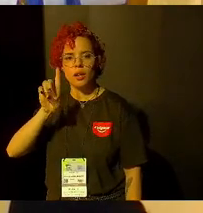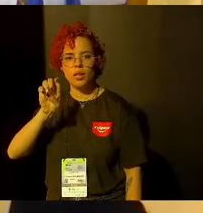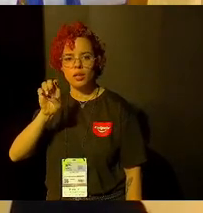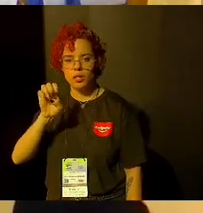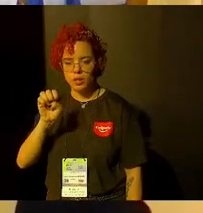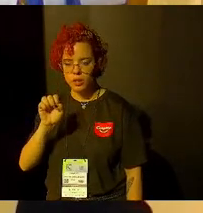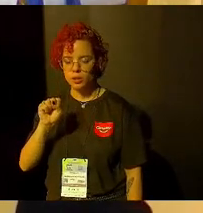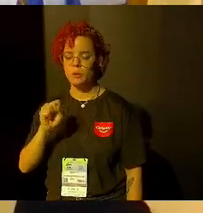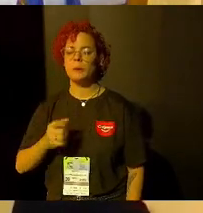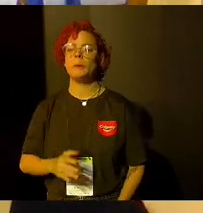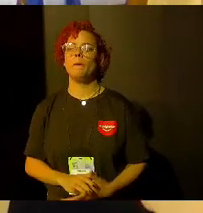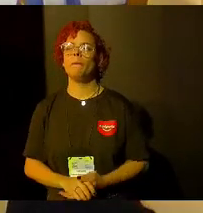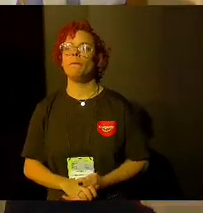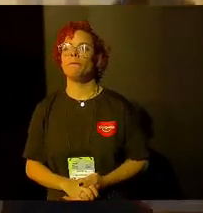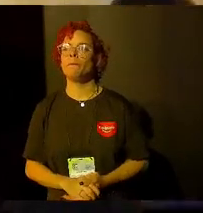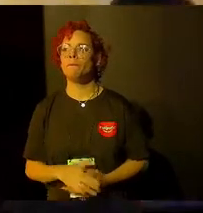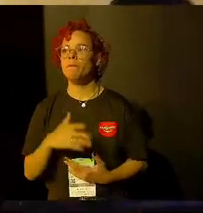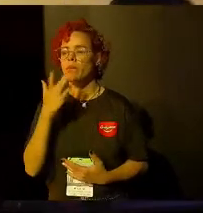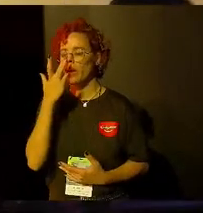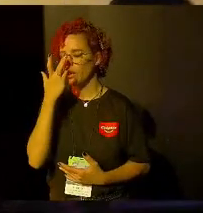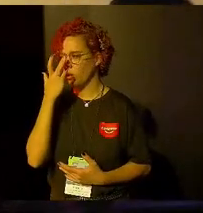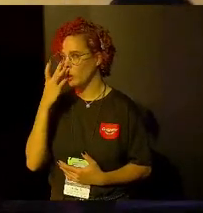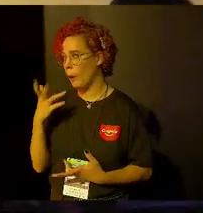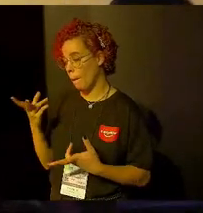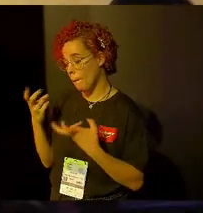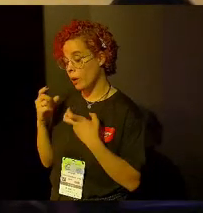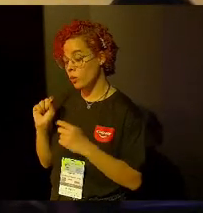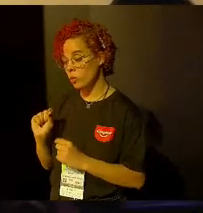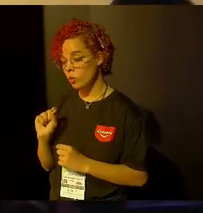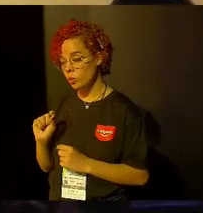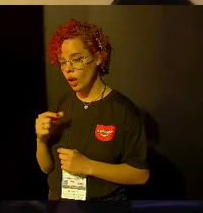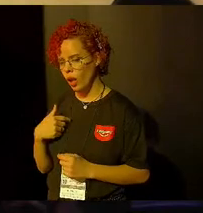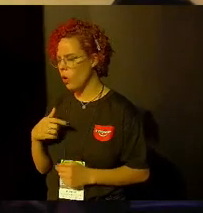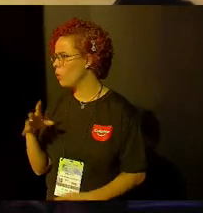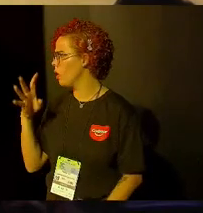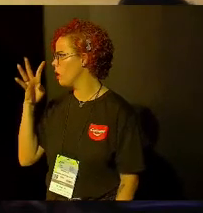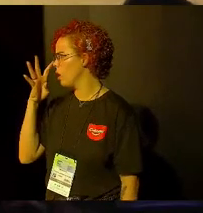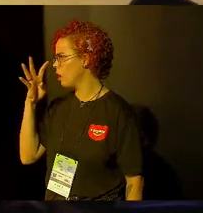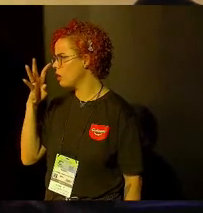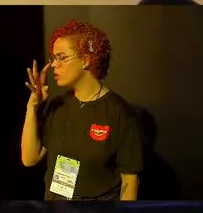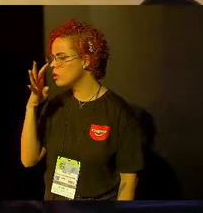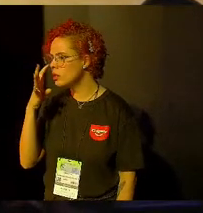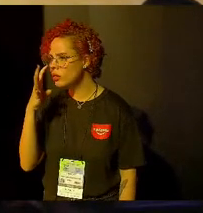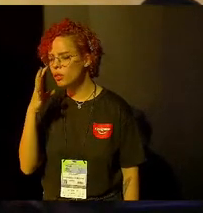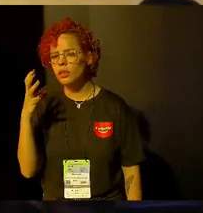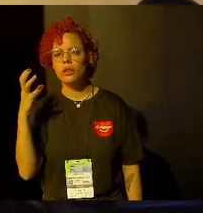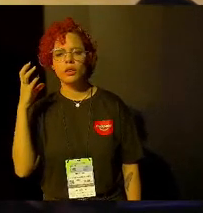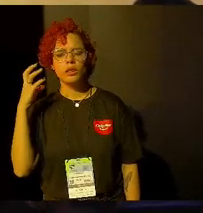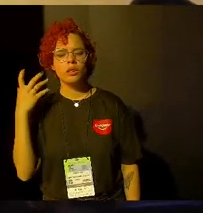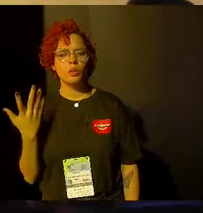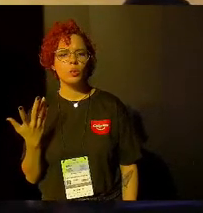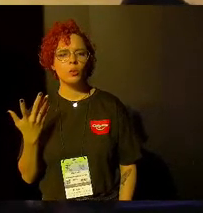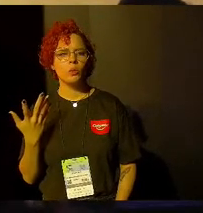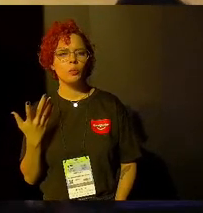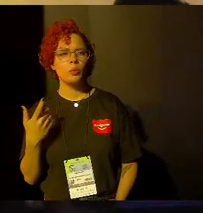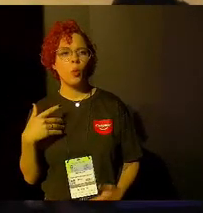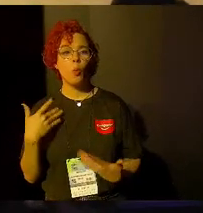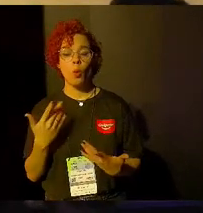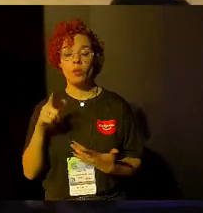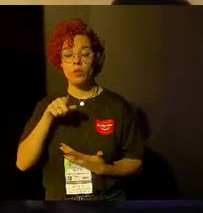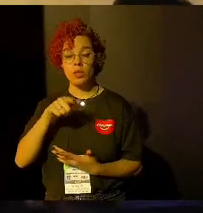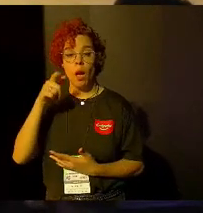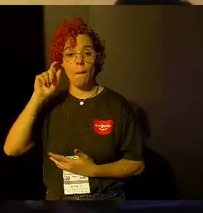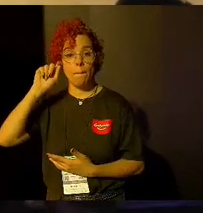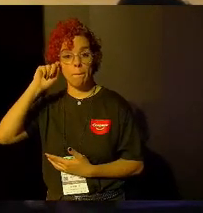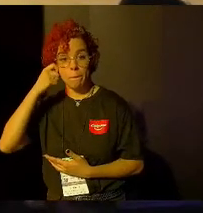tô vendo você falar quando eu assisti macacos eu lembrei de um grande amigo meu que ele diz assim quando você é preto